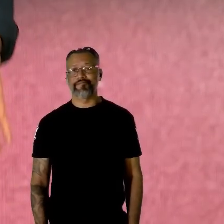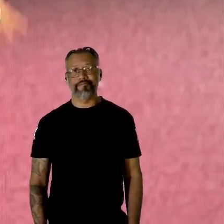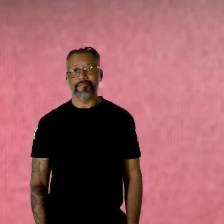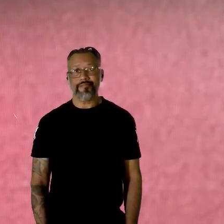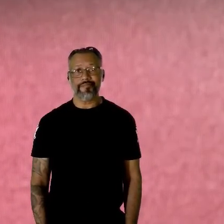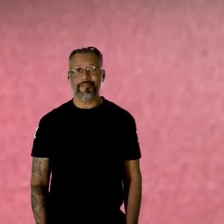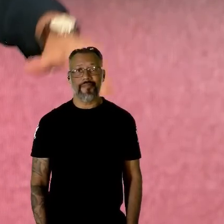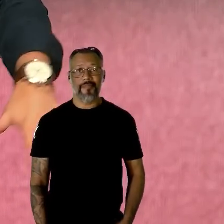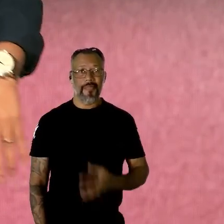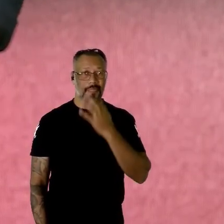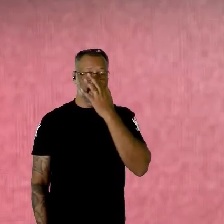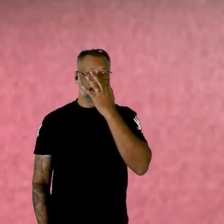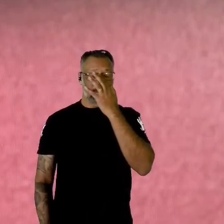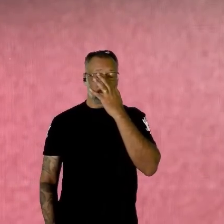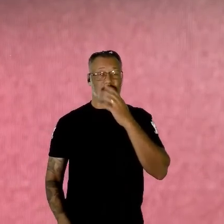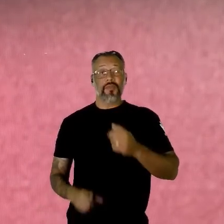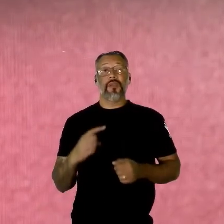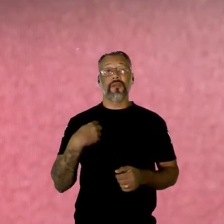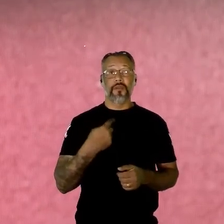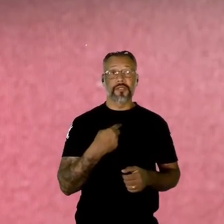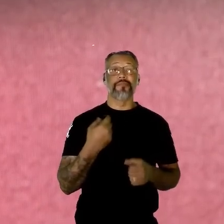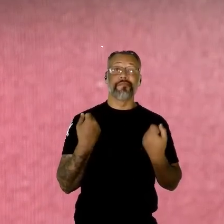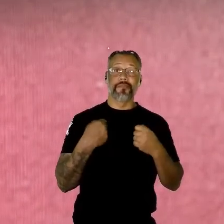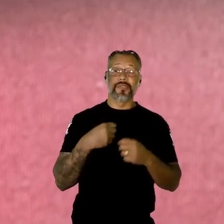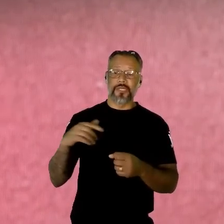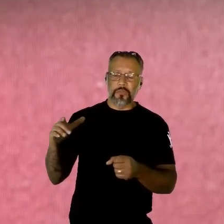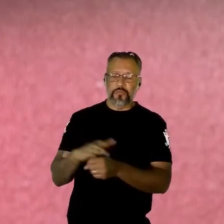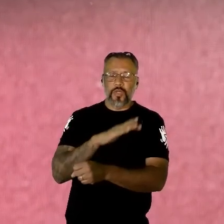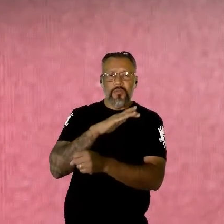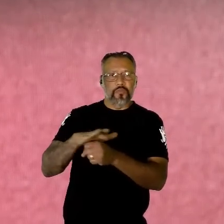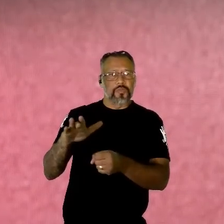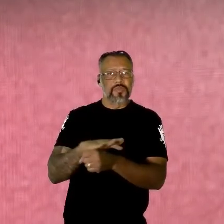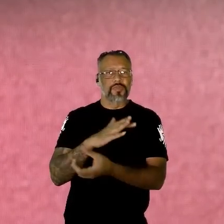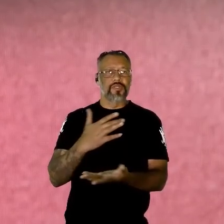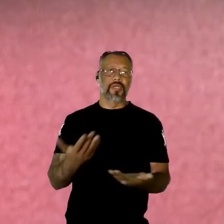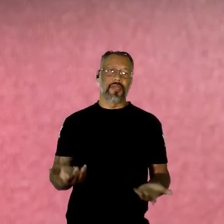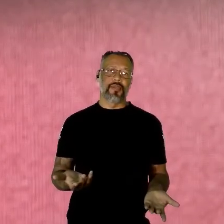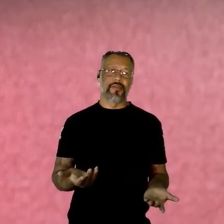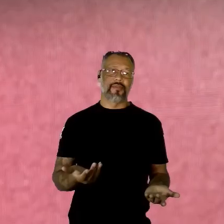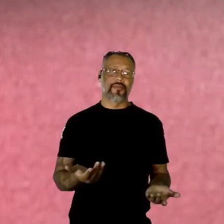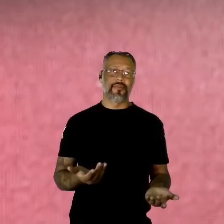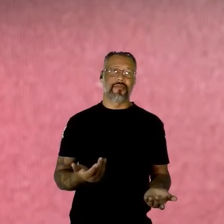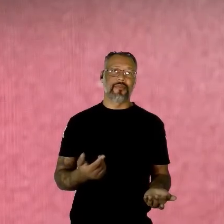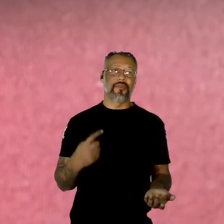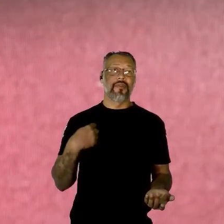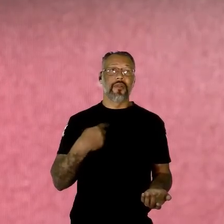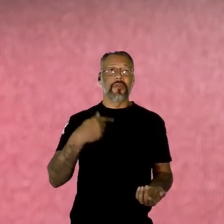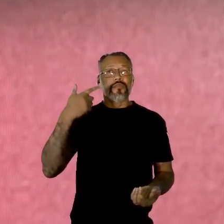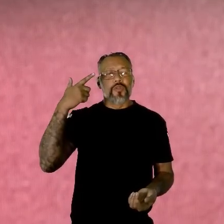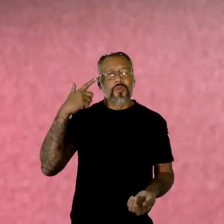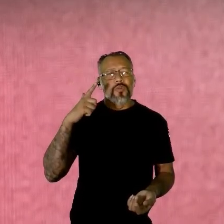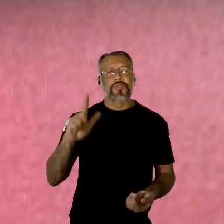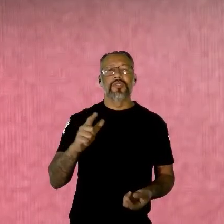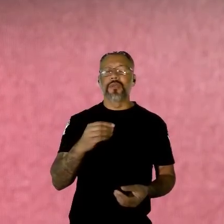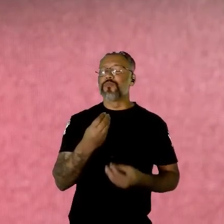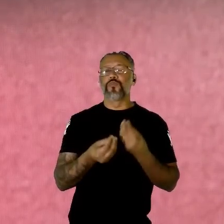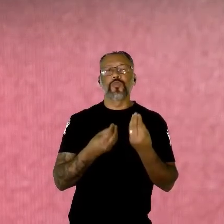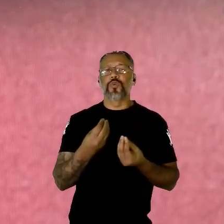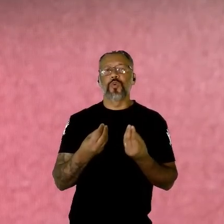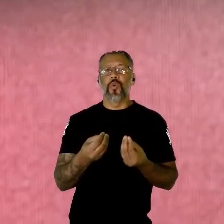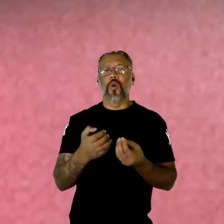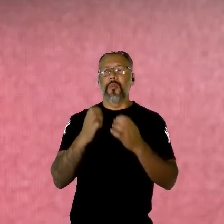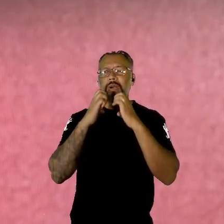mosca teia de aranha Só serve para gerar o que não presta nós só conseguiremos testemunhar com autoridade